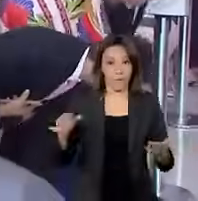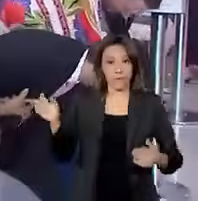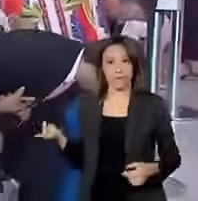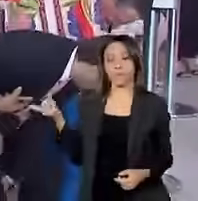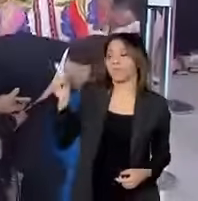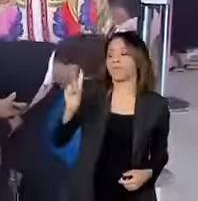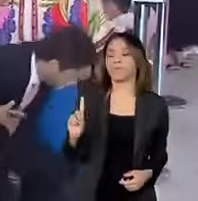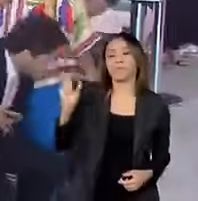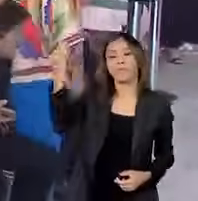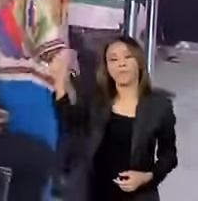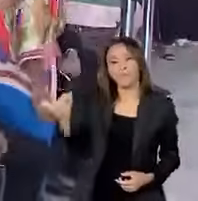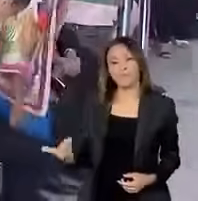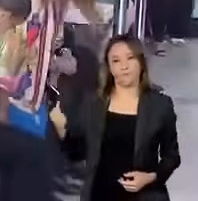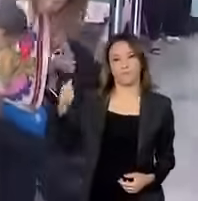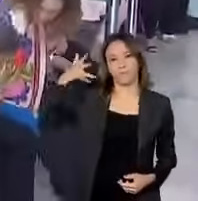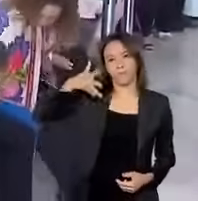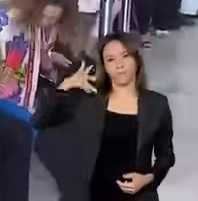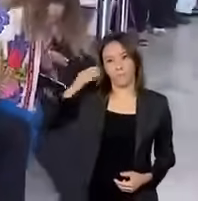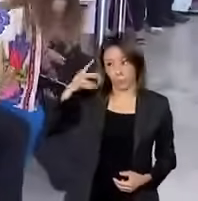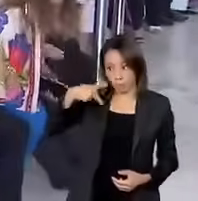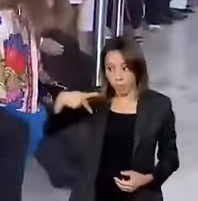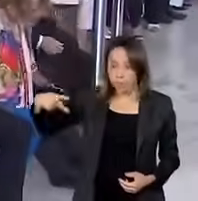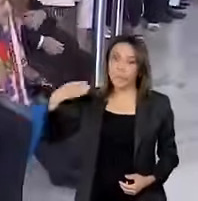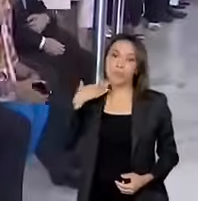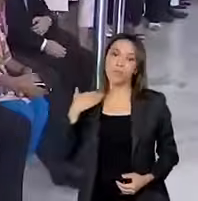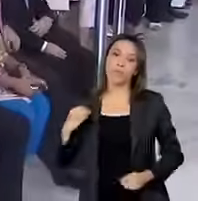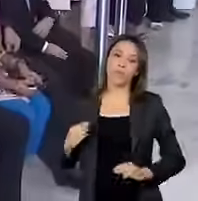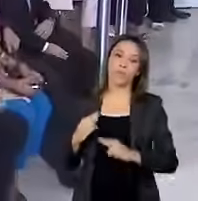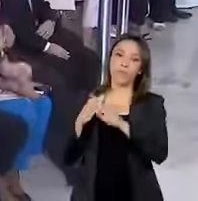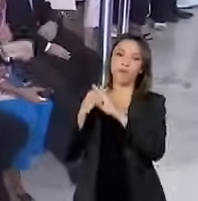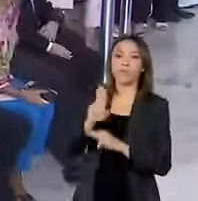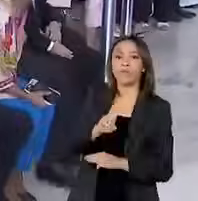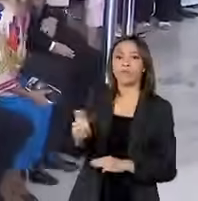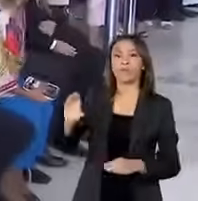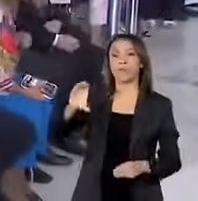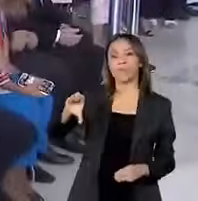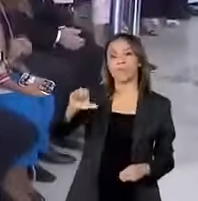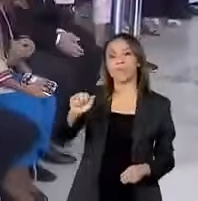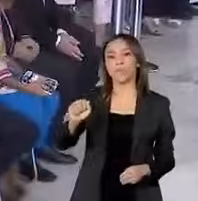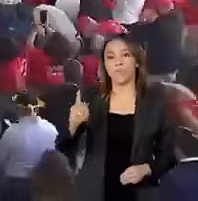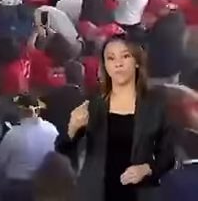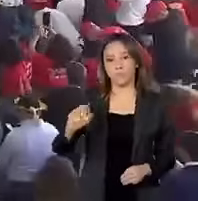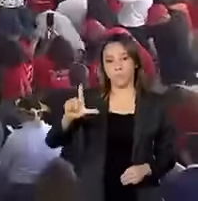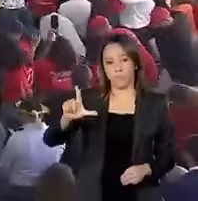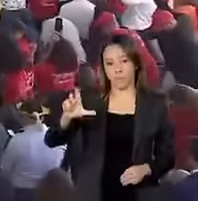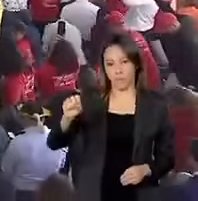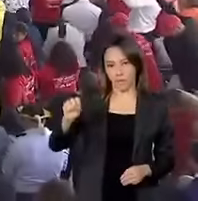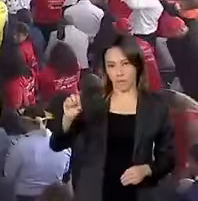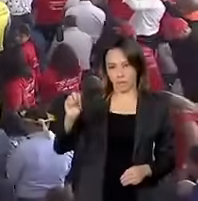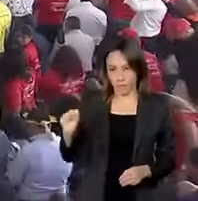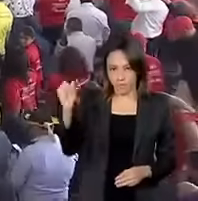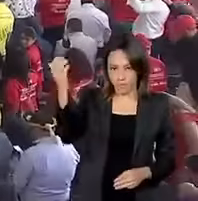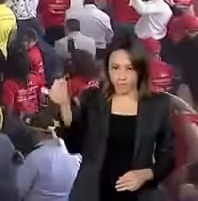Da palavra, o presidente da Caixa, Carlos Antônio Vieira Fernandes.